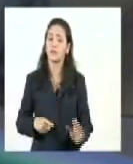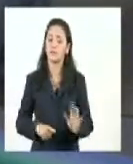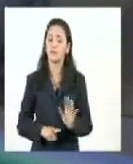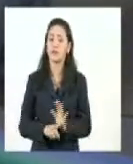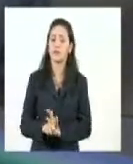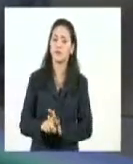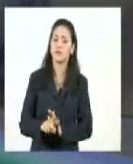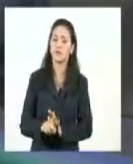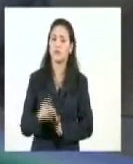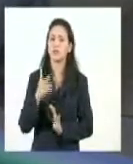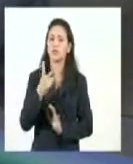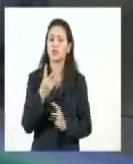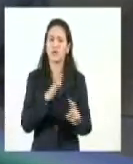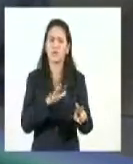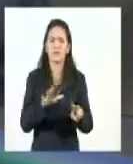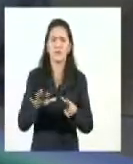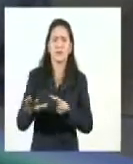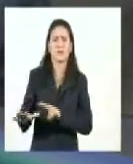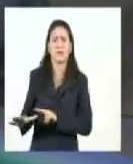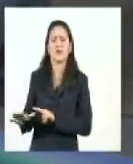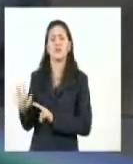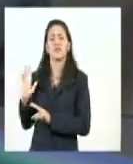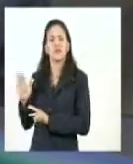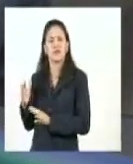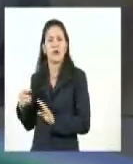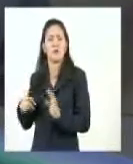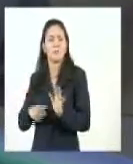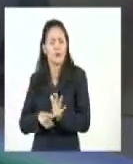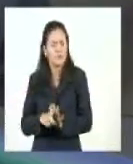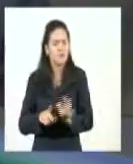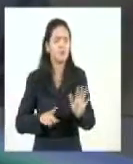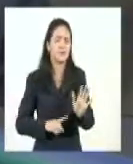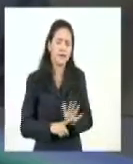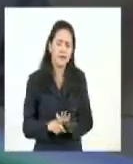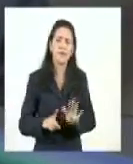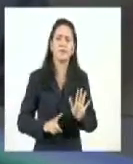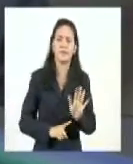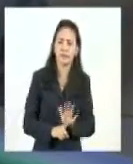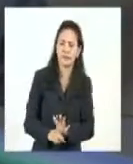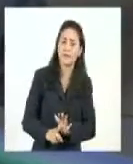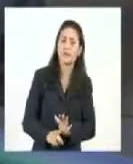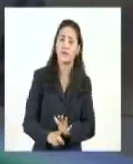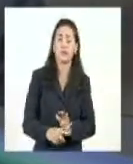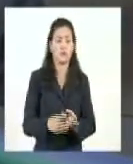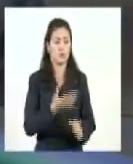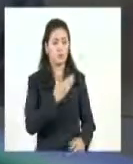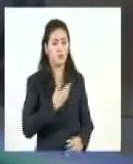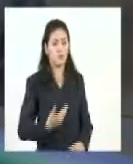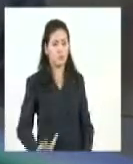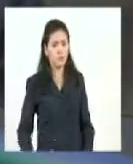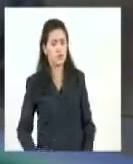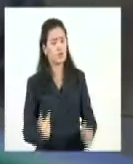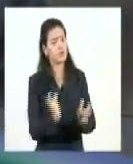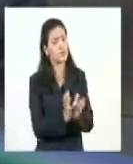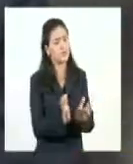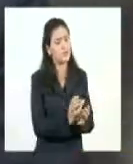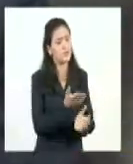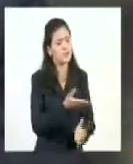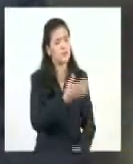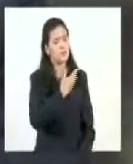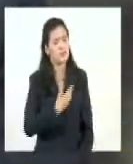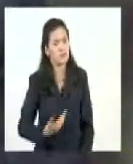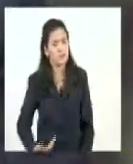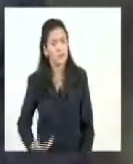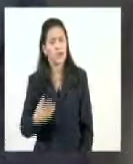semanas que eu estou cobrando uma explicação do governo do Estado do Maranhão, principalmente do bloco governista, do pessoal que já é muito ligado